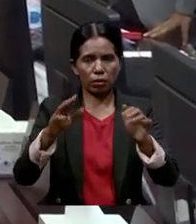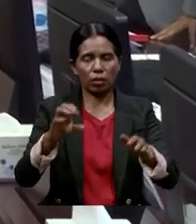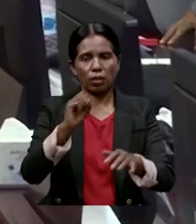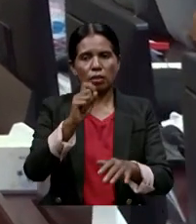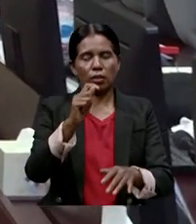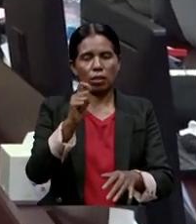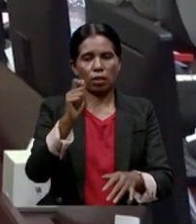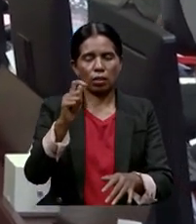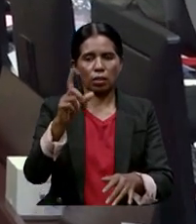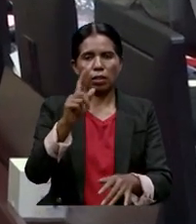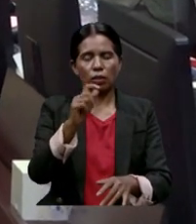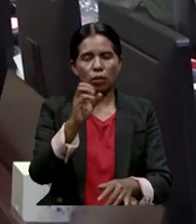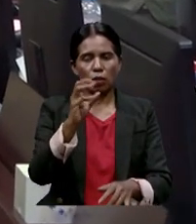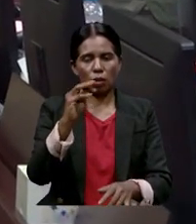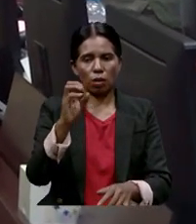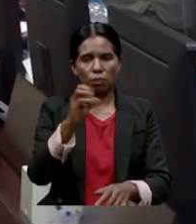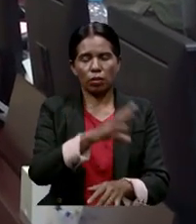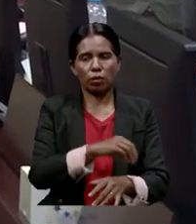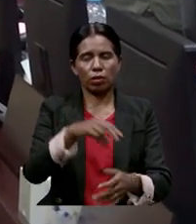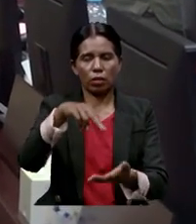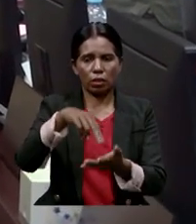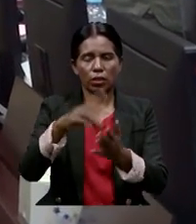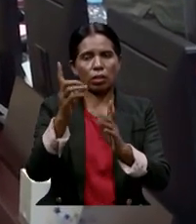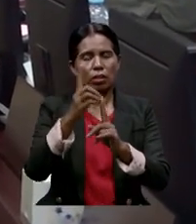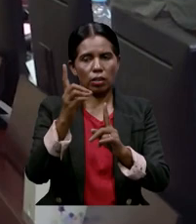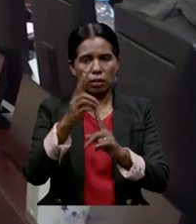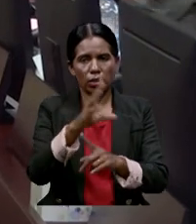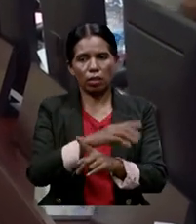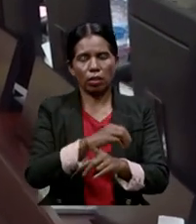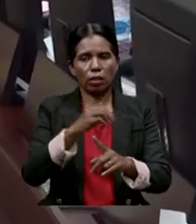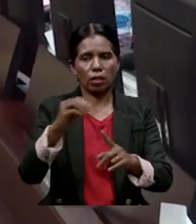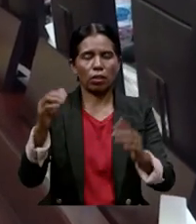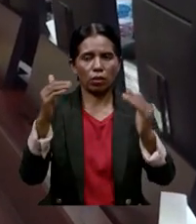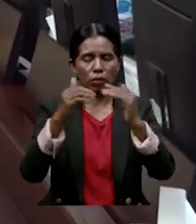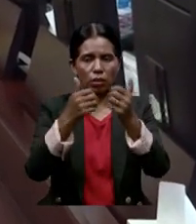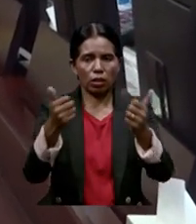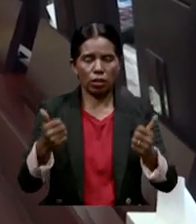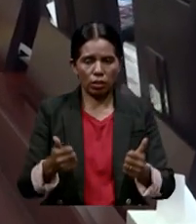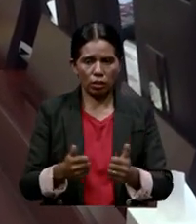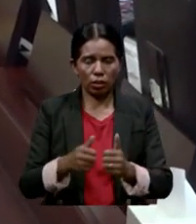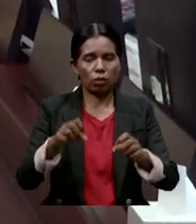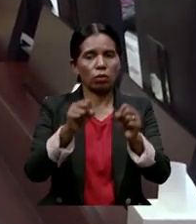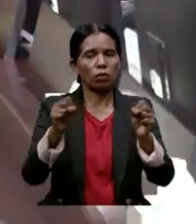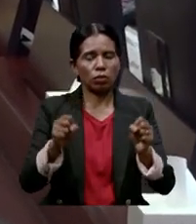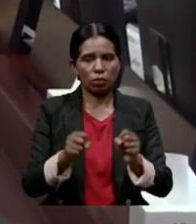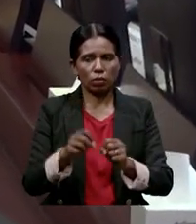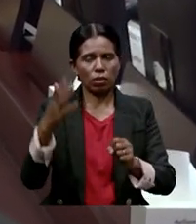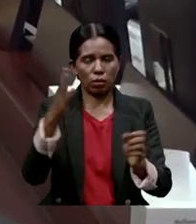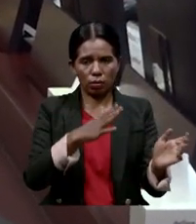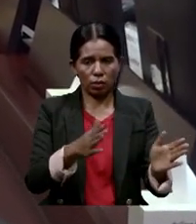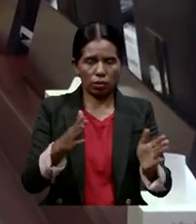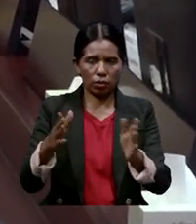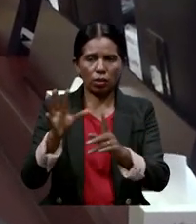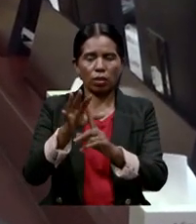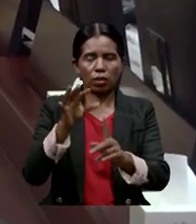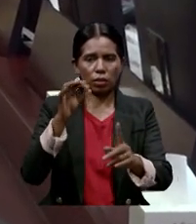estatal, Tomás do Rosário Cabral, onde estabelece data para realização na Assembleia Aldeia, no Conselho Suco e âmbito procedimento